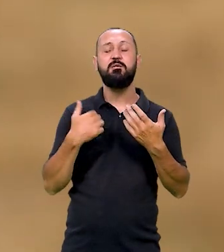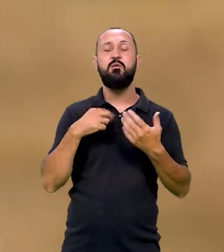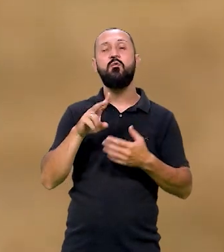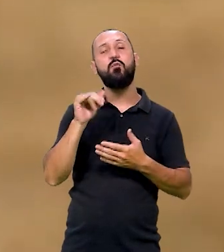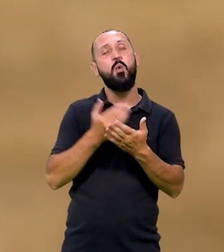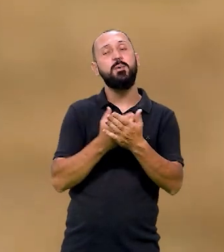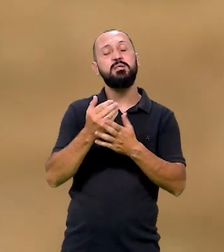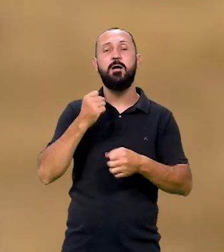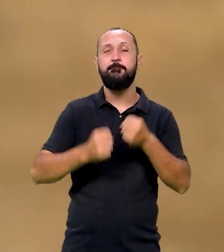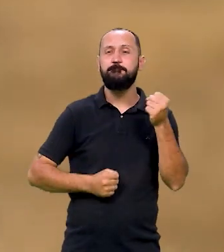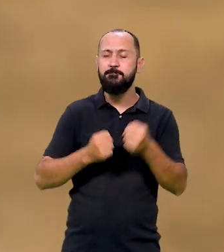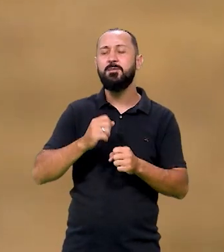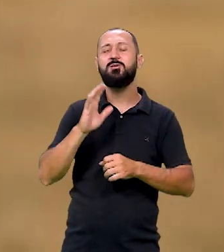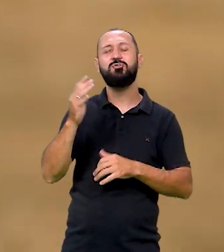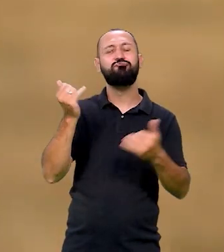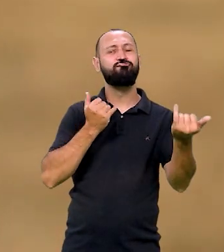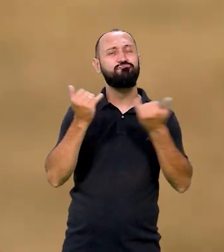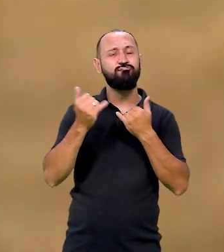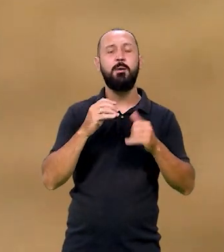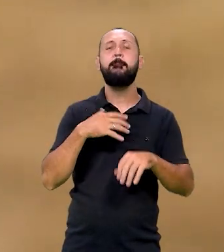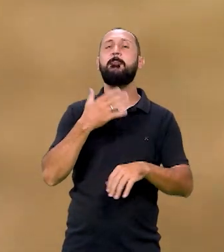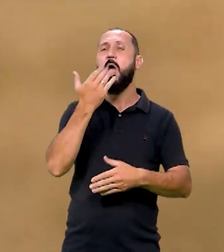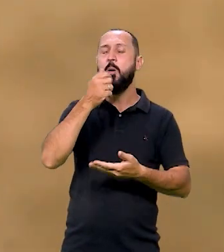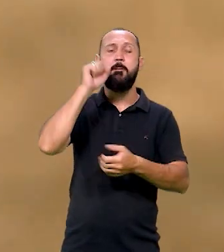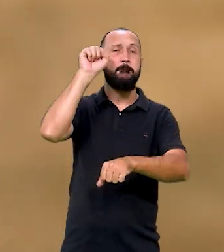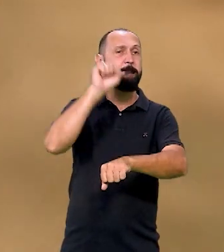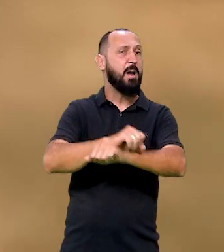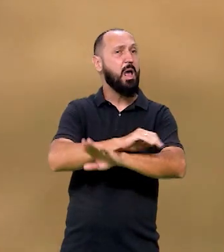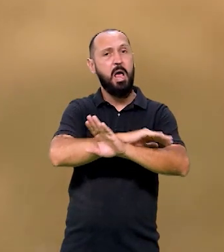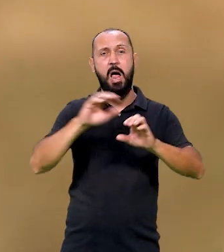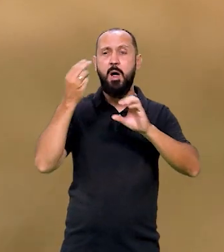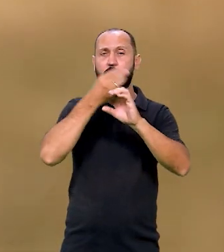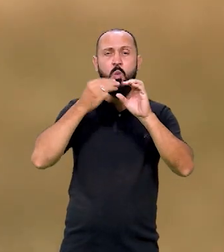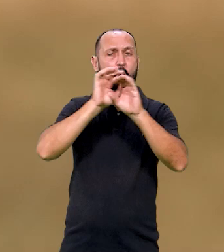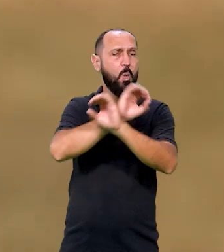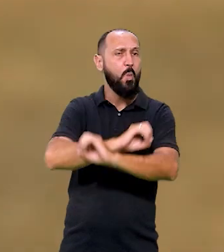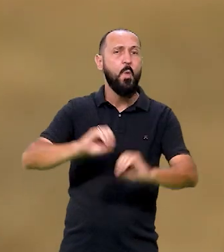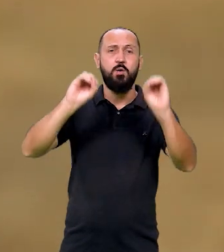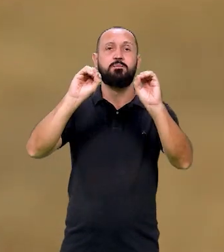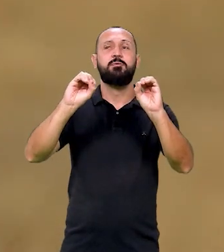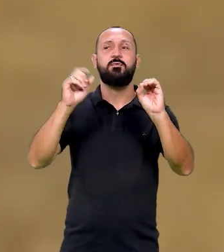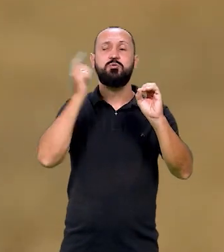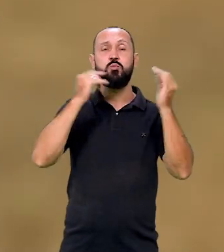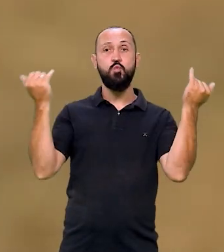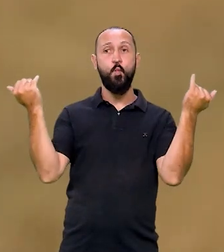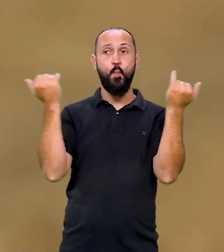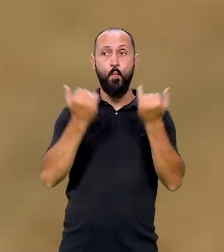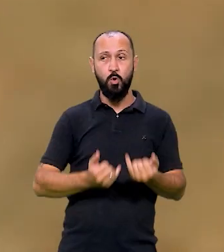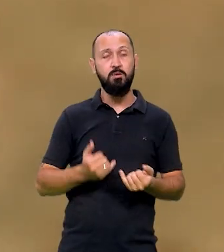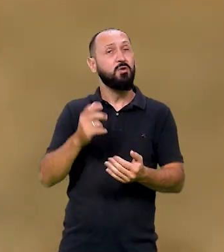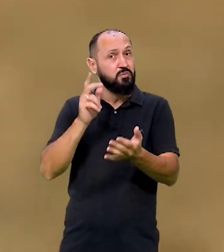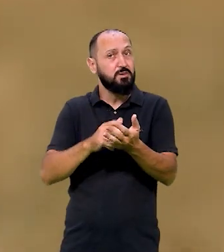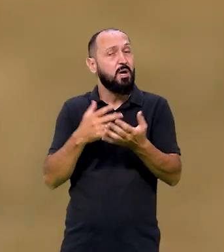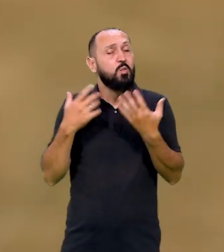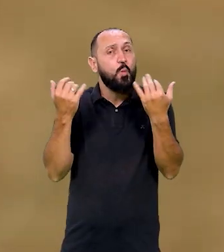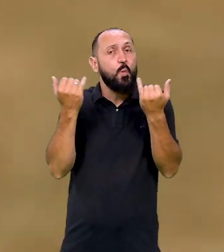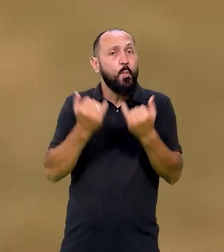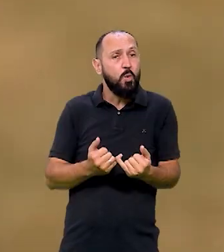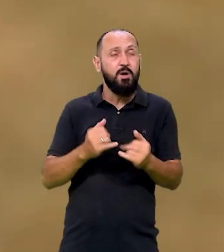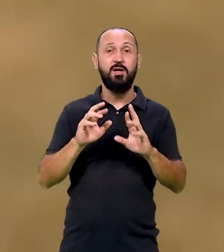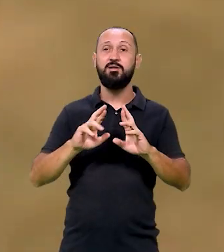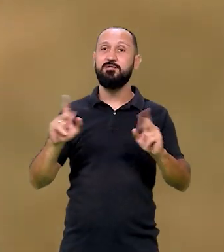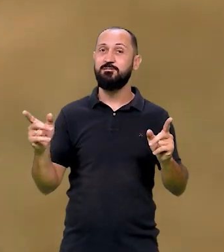a pessoa, eu vou começar a correr, já escutei muito isso. Para de comer totalmente carboidrato, porque acha que vai emagrecer e ela